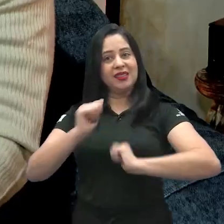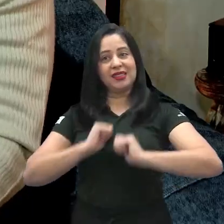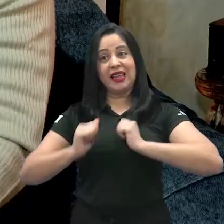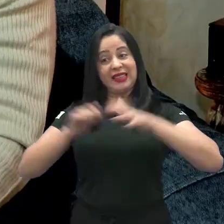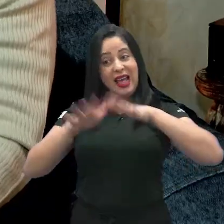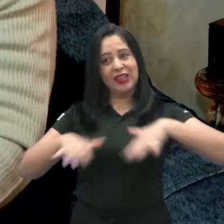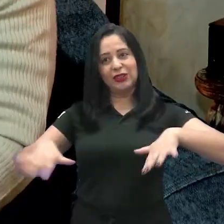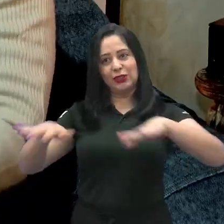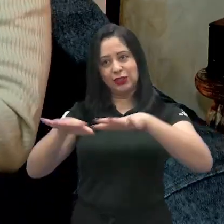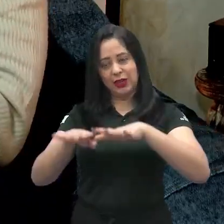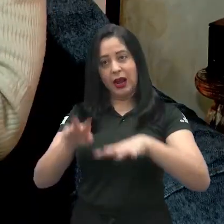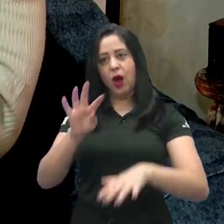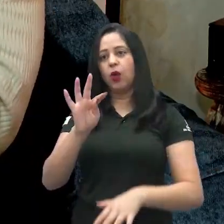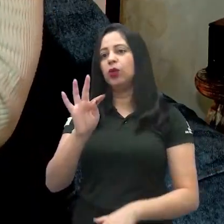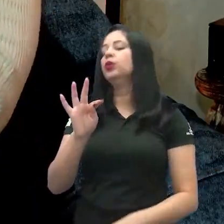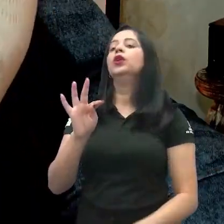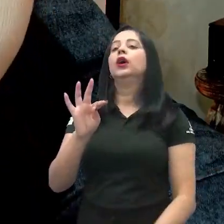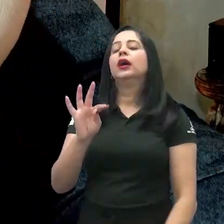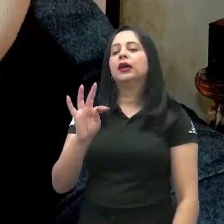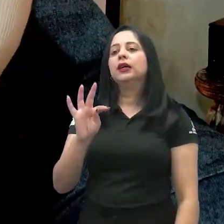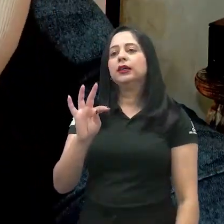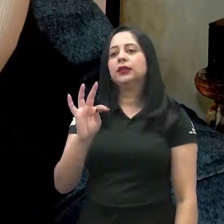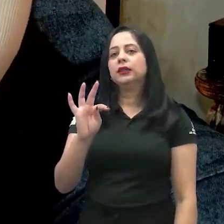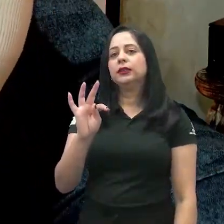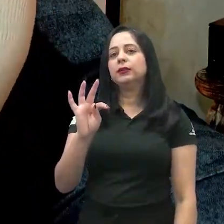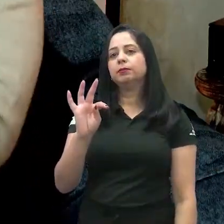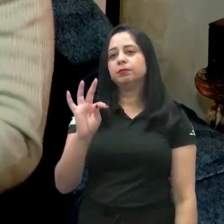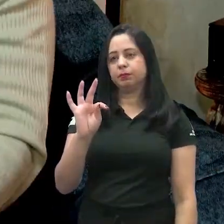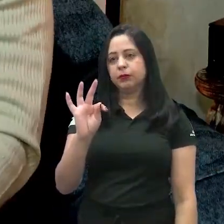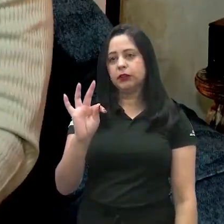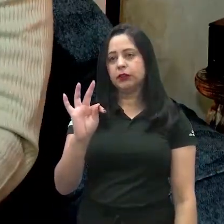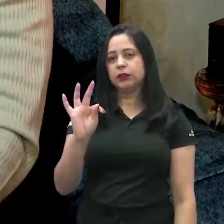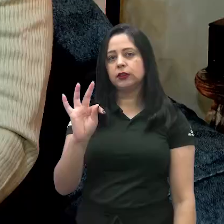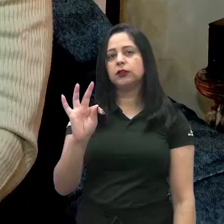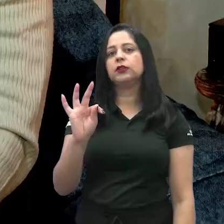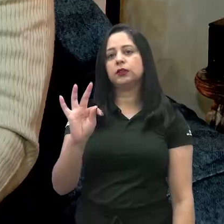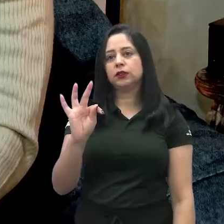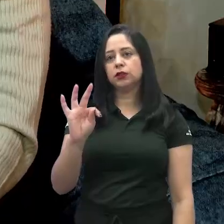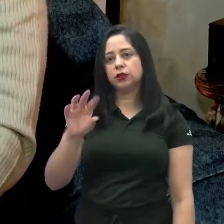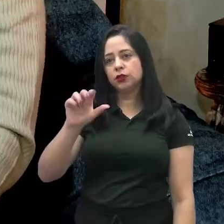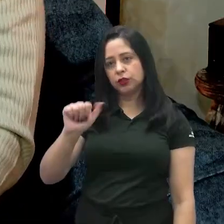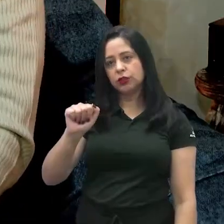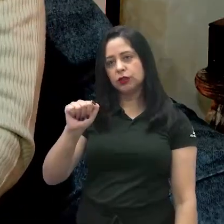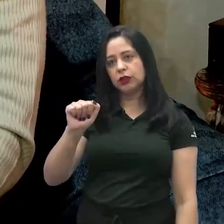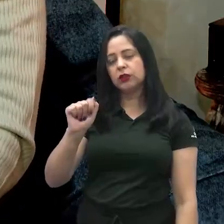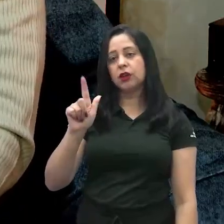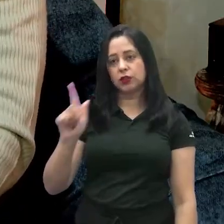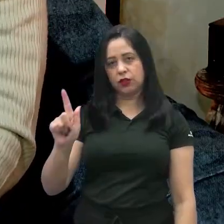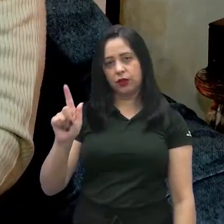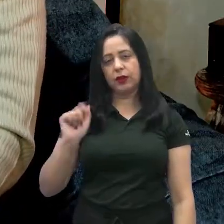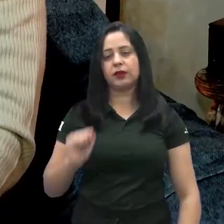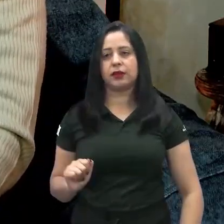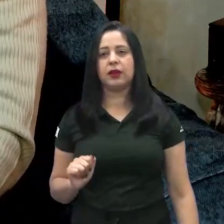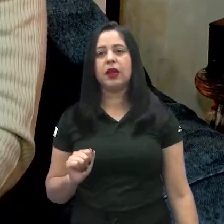A crise, ela é um pouco humilhante nesse sentido, porque ela desestabiliza você